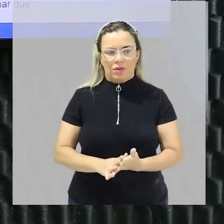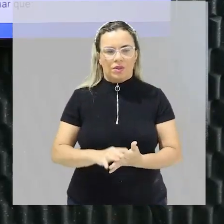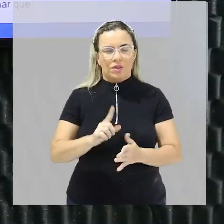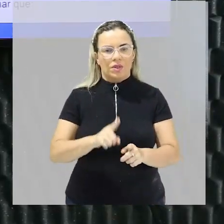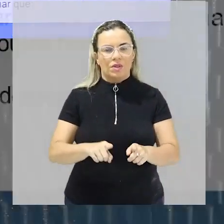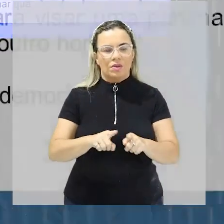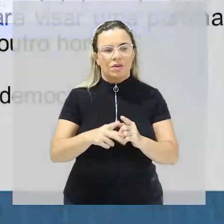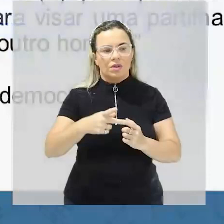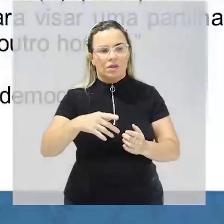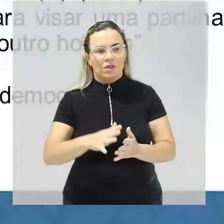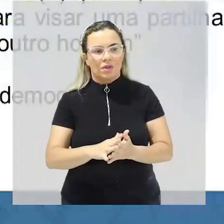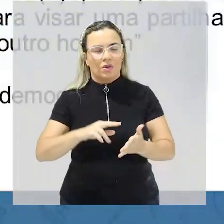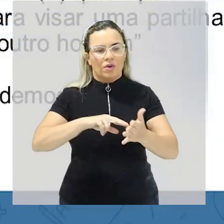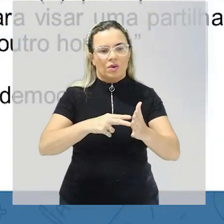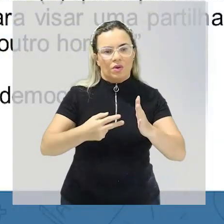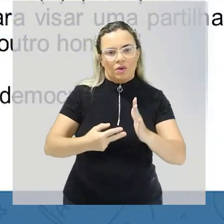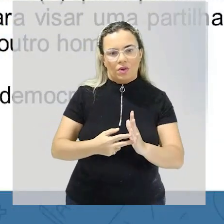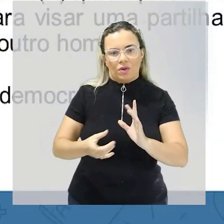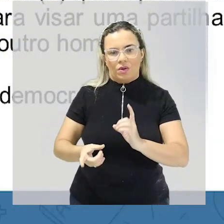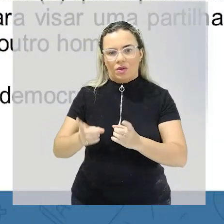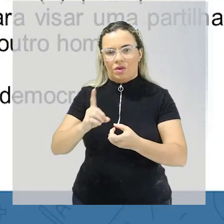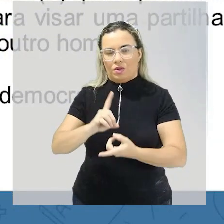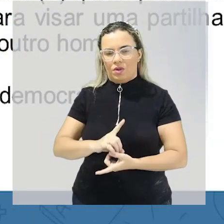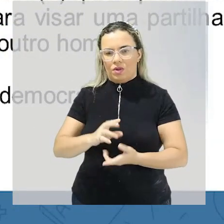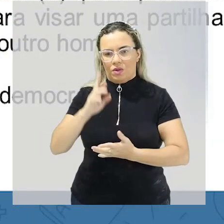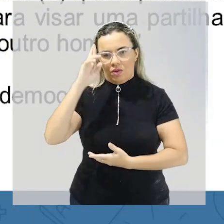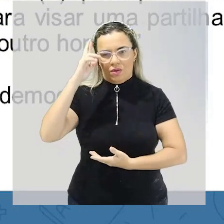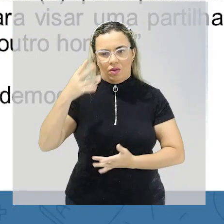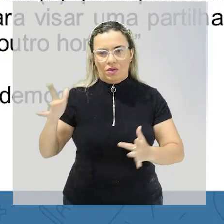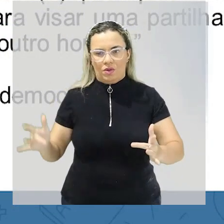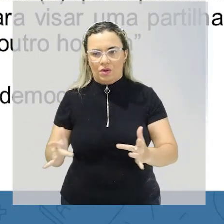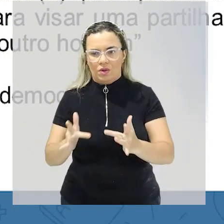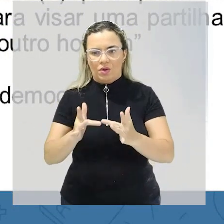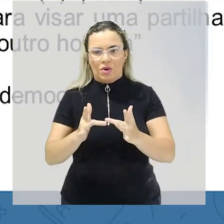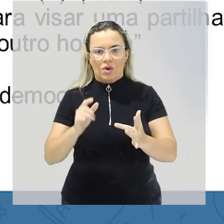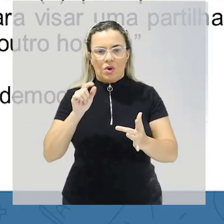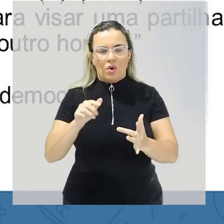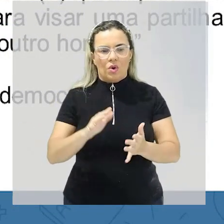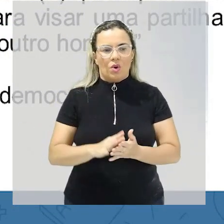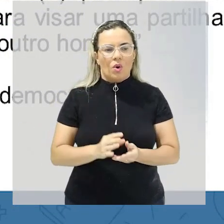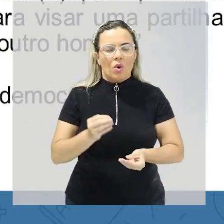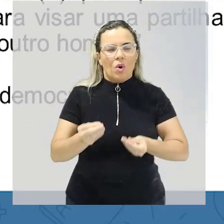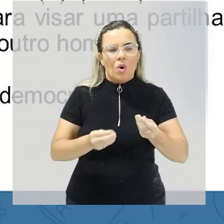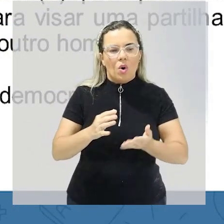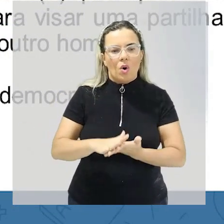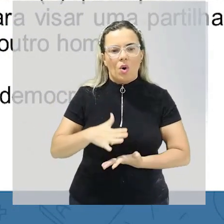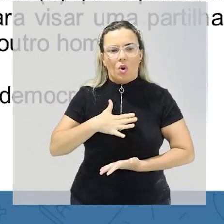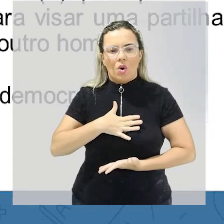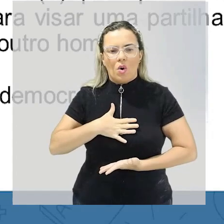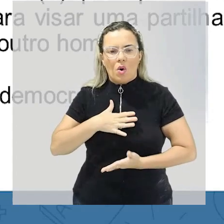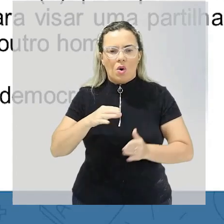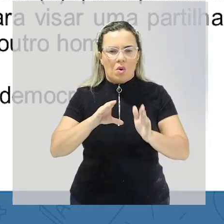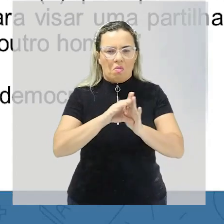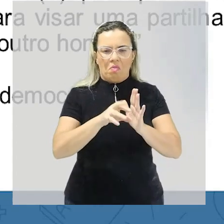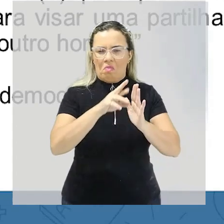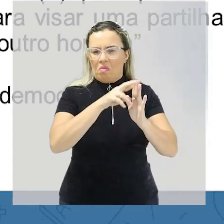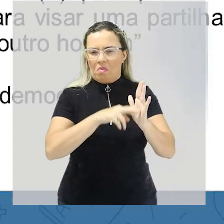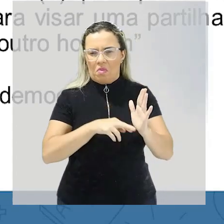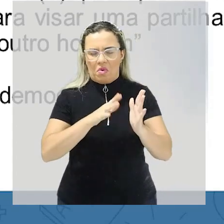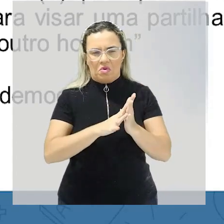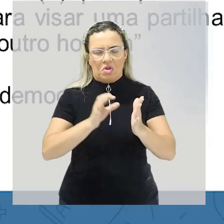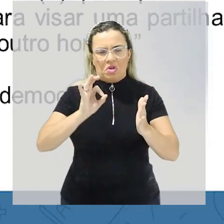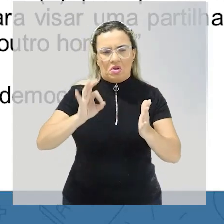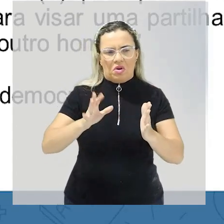significado. Contrariamente ao que afirma o racionalismo clássico, o juízo de gosto não se fundamenta em conceitos, regras determinados. Portanto,